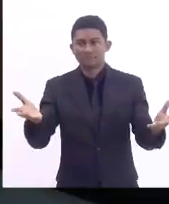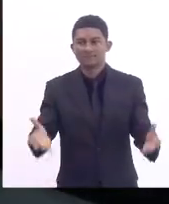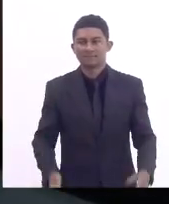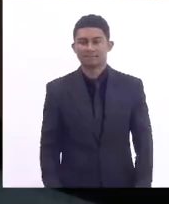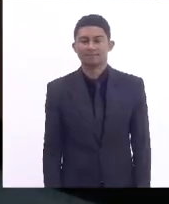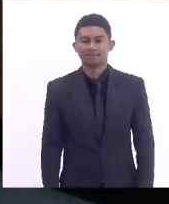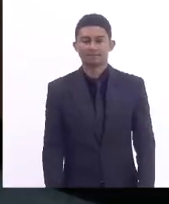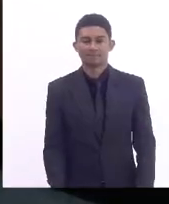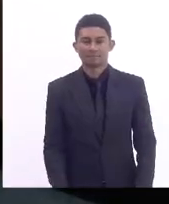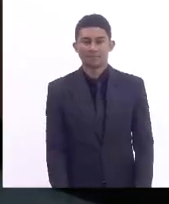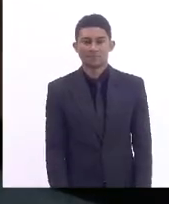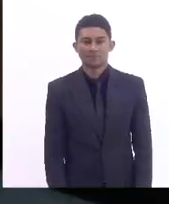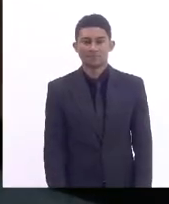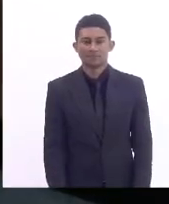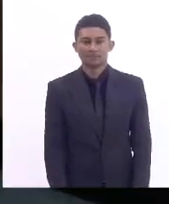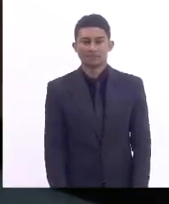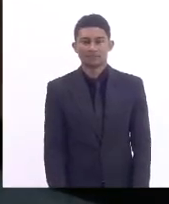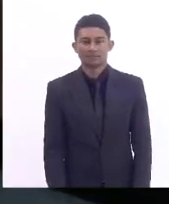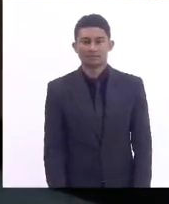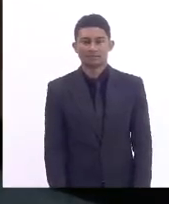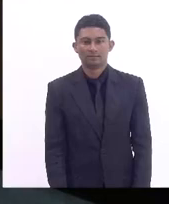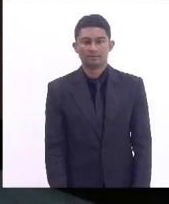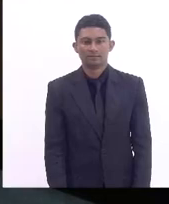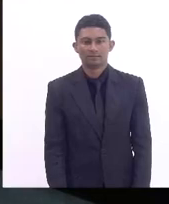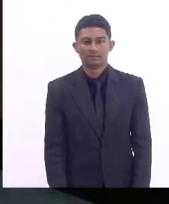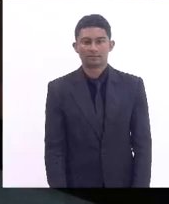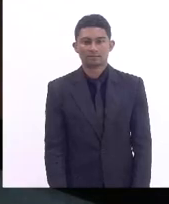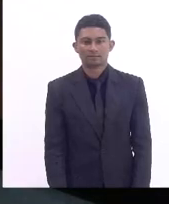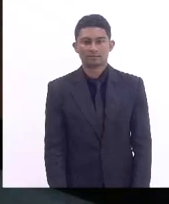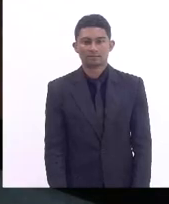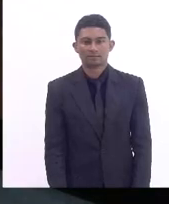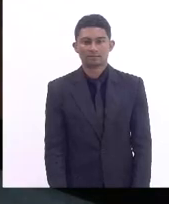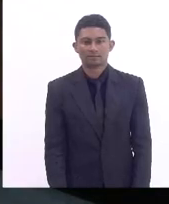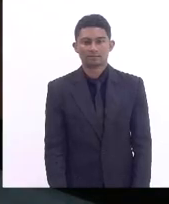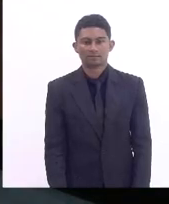E aí G1